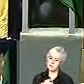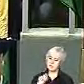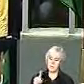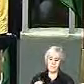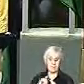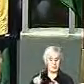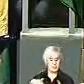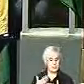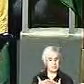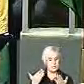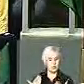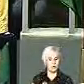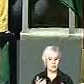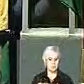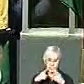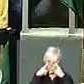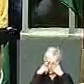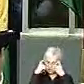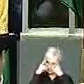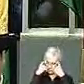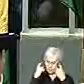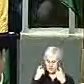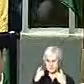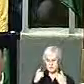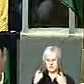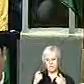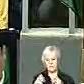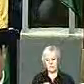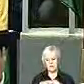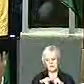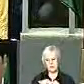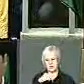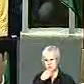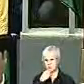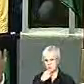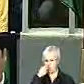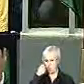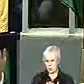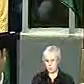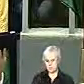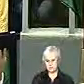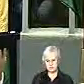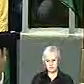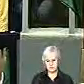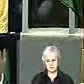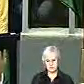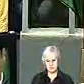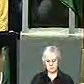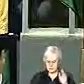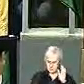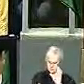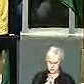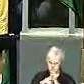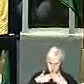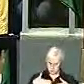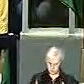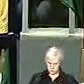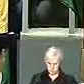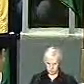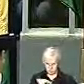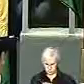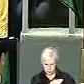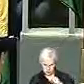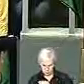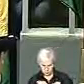século XXI as violações movidas pelo machismo, pelo patriarcado, pela propriedade dos seus corpos.